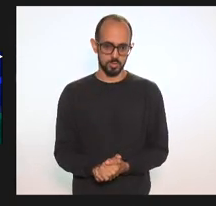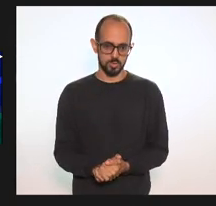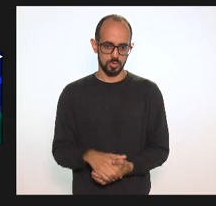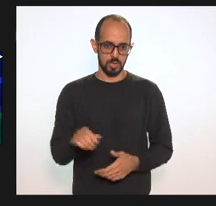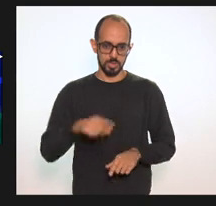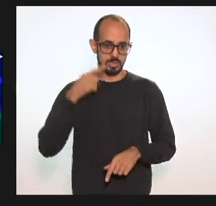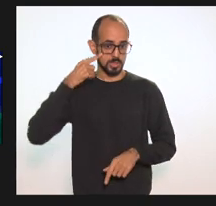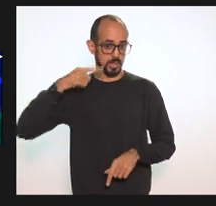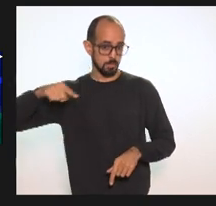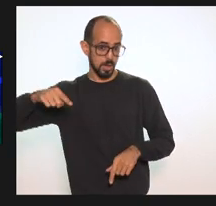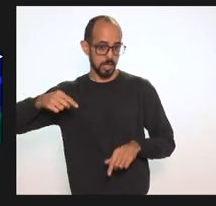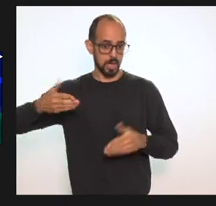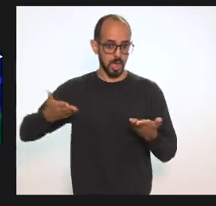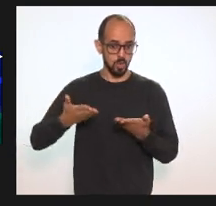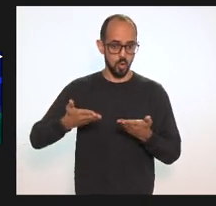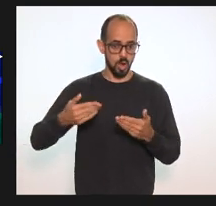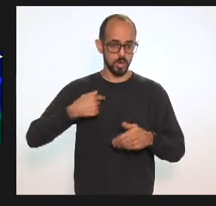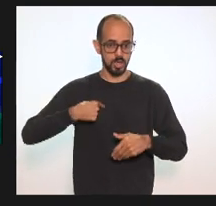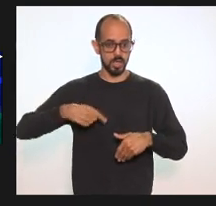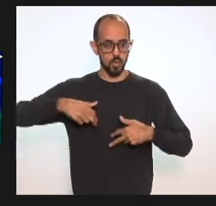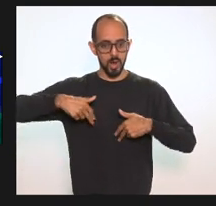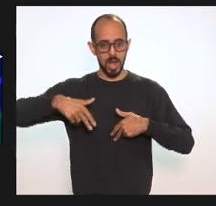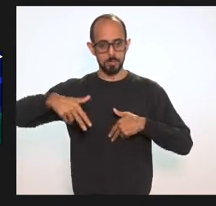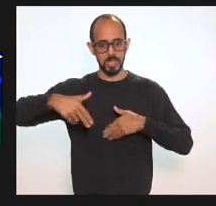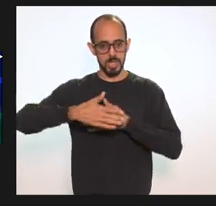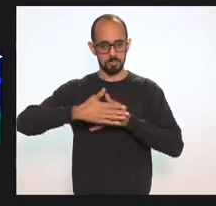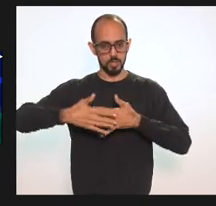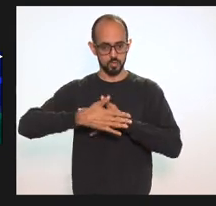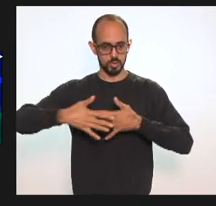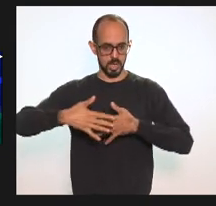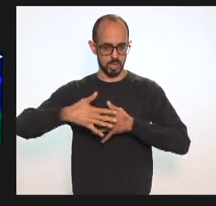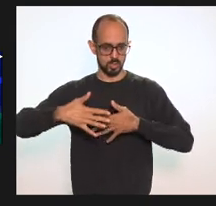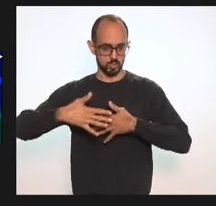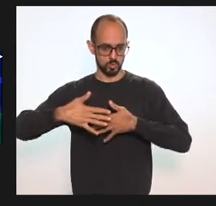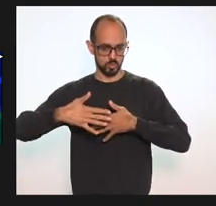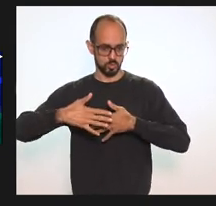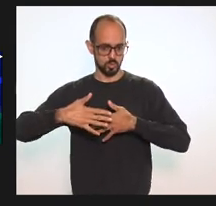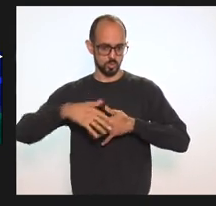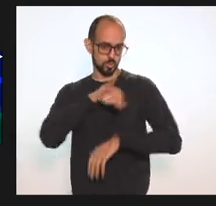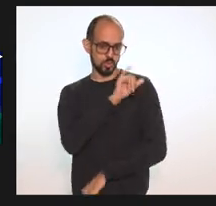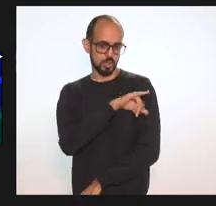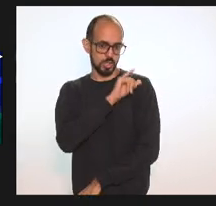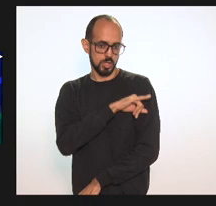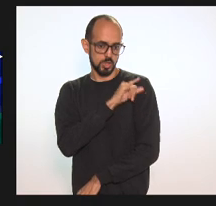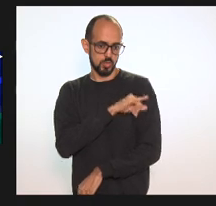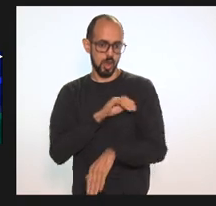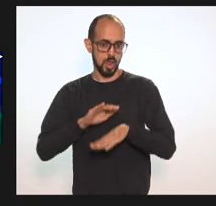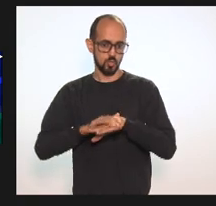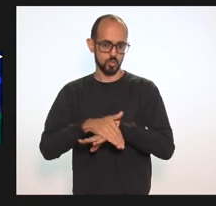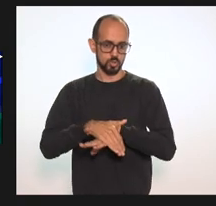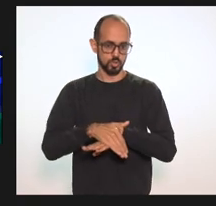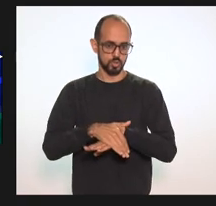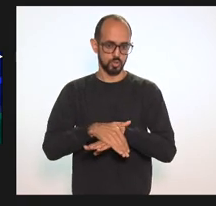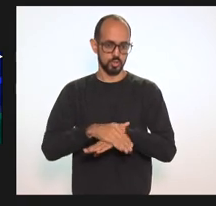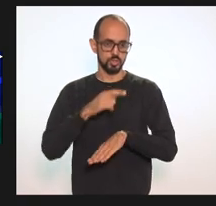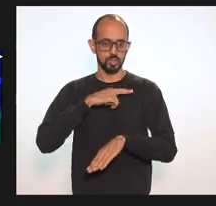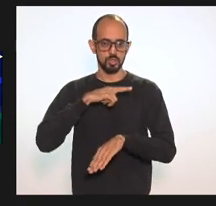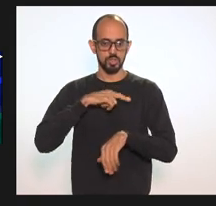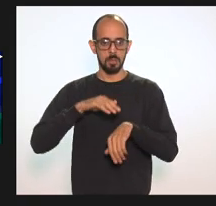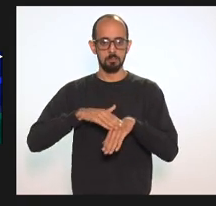semana que passou eu caminhei pelo centro do Rio a noite Ah e não nossa região tinham mais de